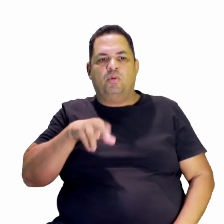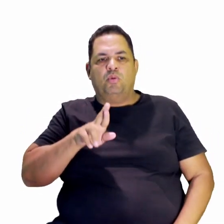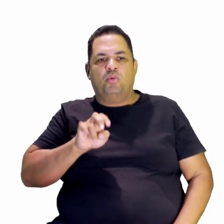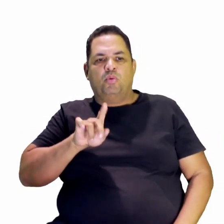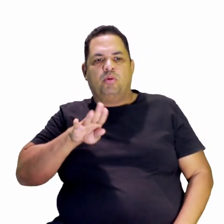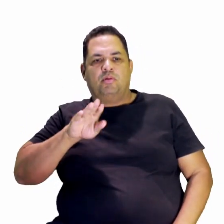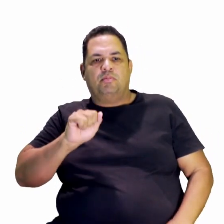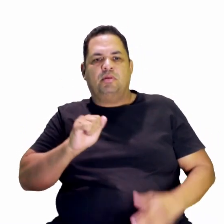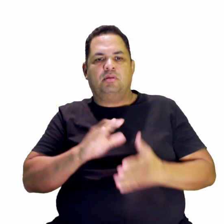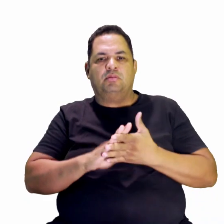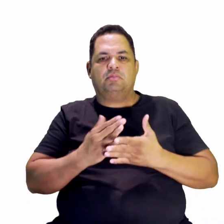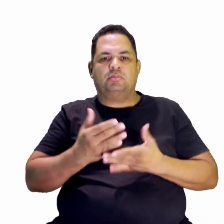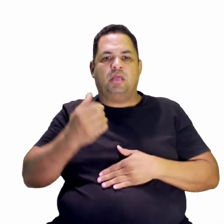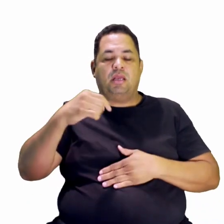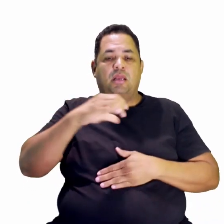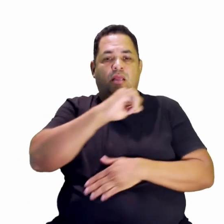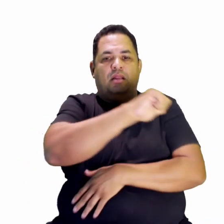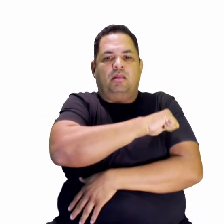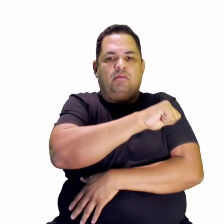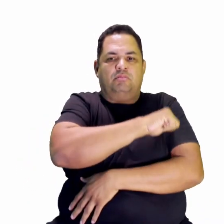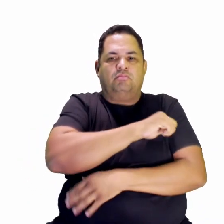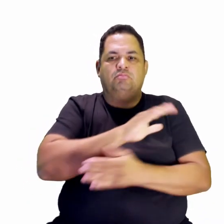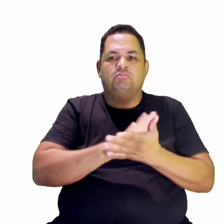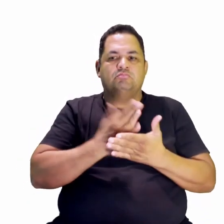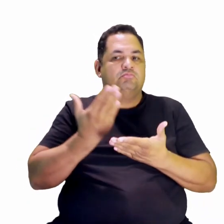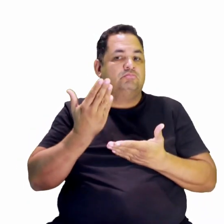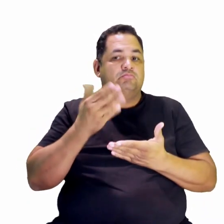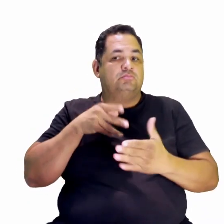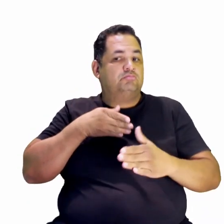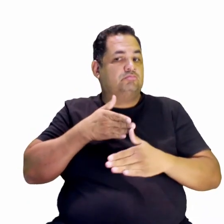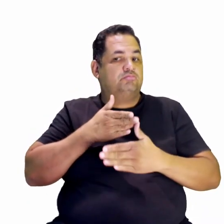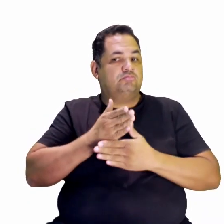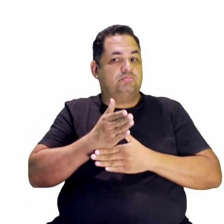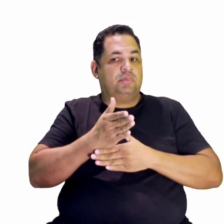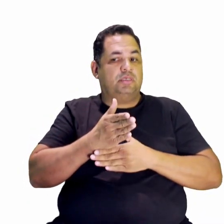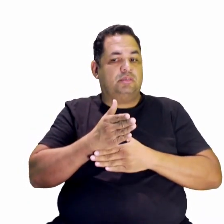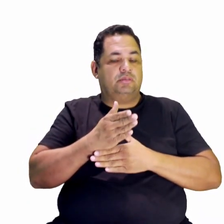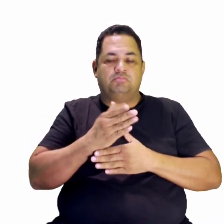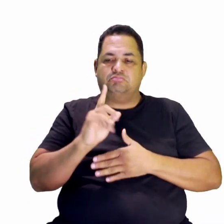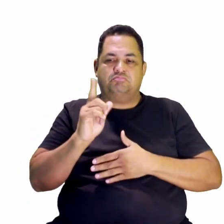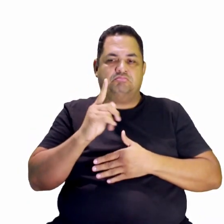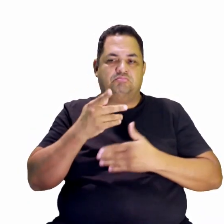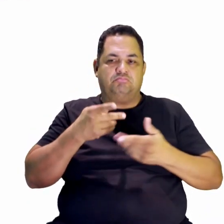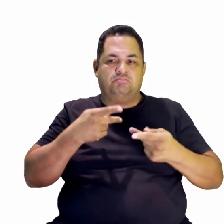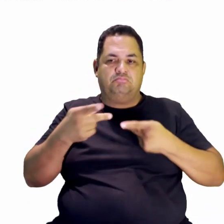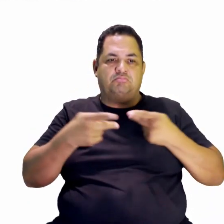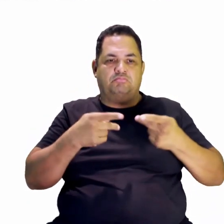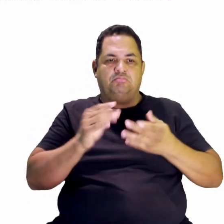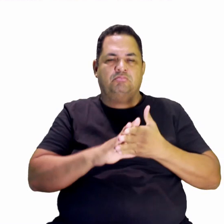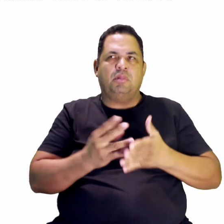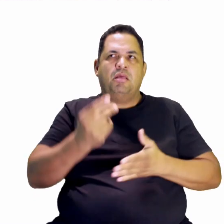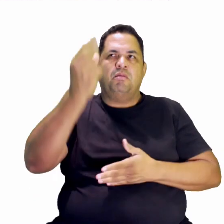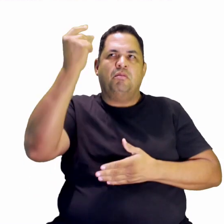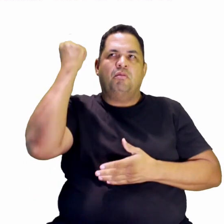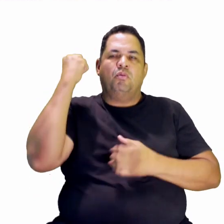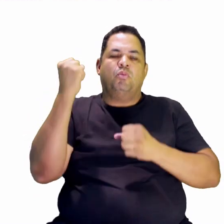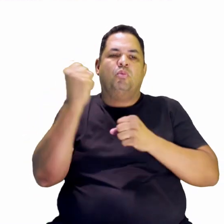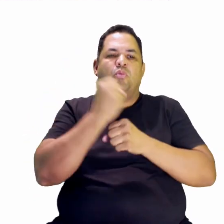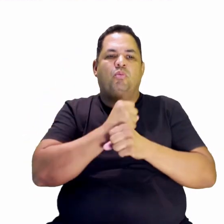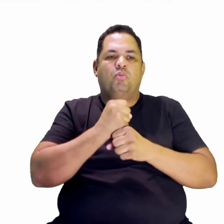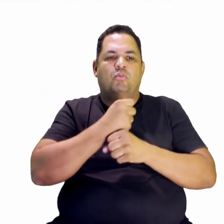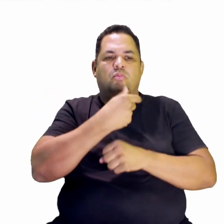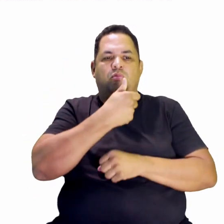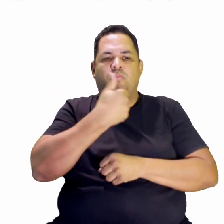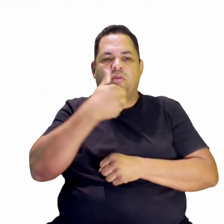será na modalidade Sevens, não entrava no programa olímpico desde 1924. Olha bem, desde quando eles retornam, né?